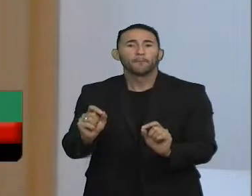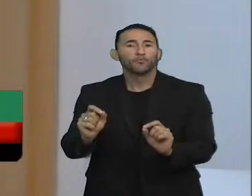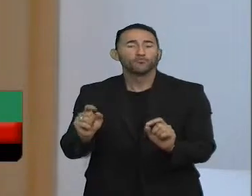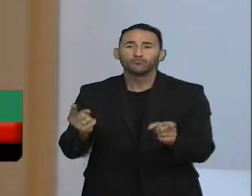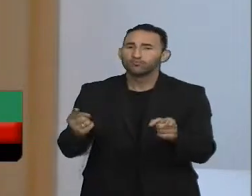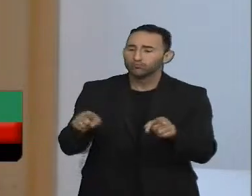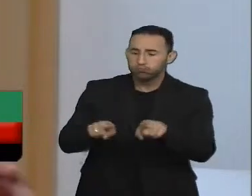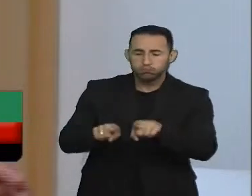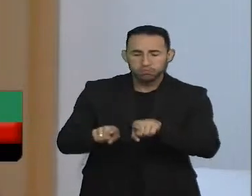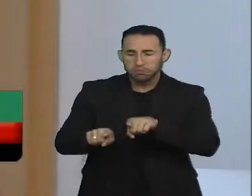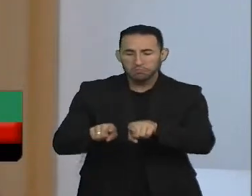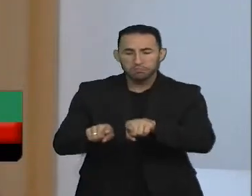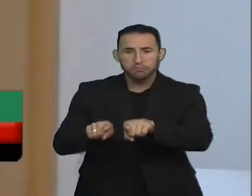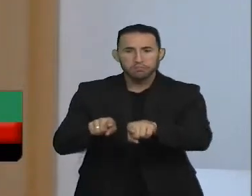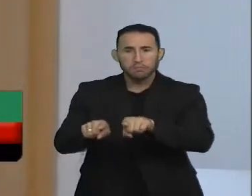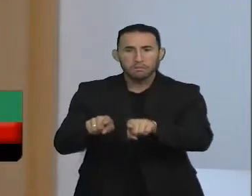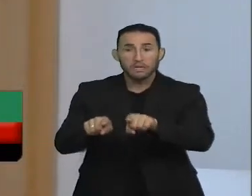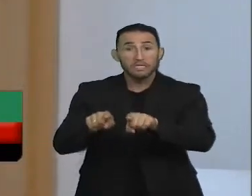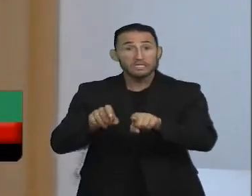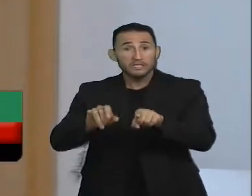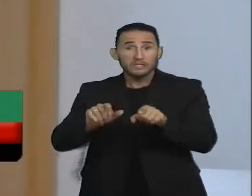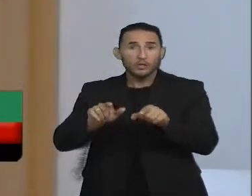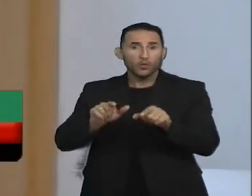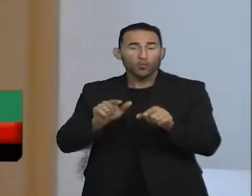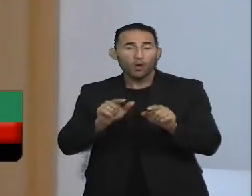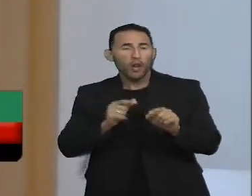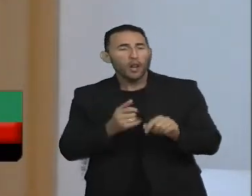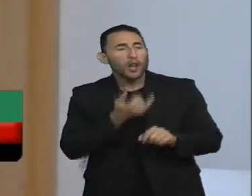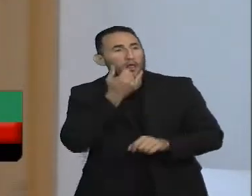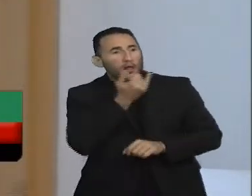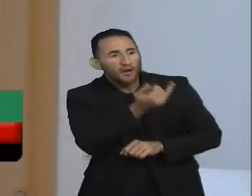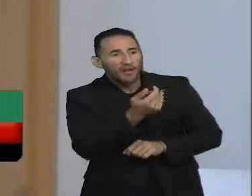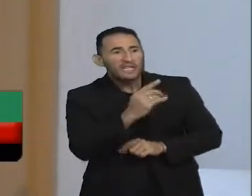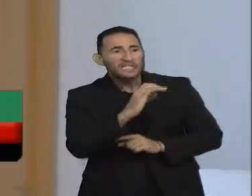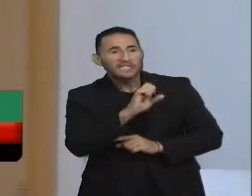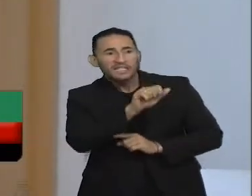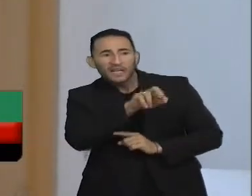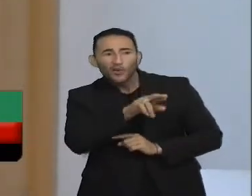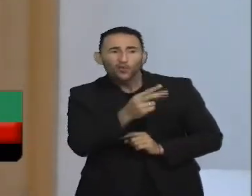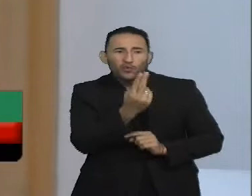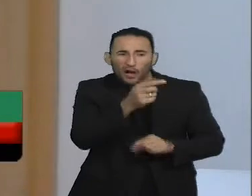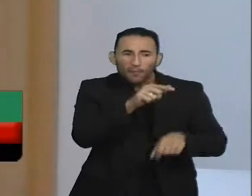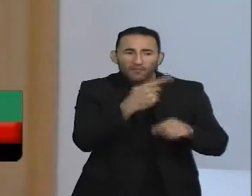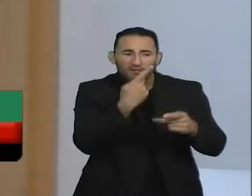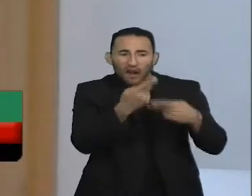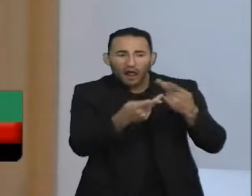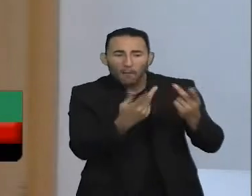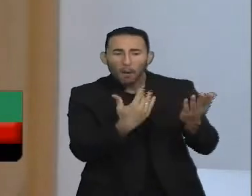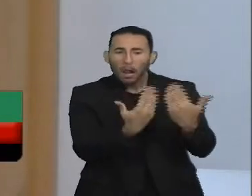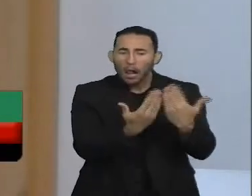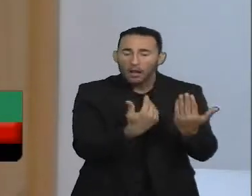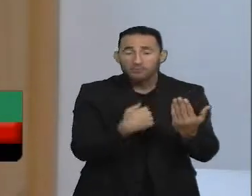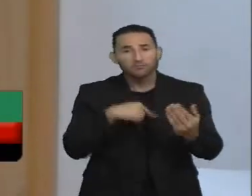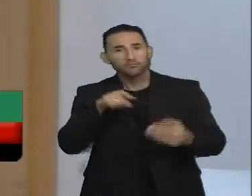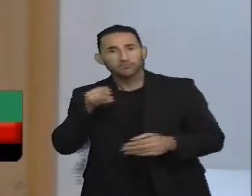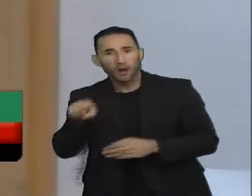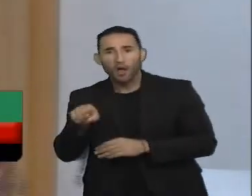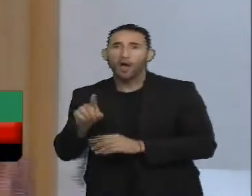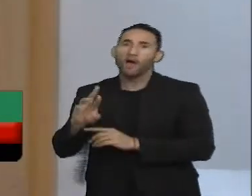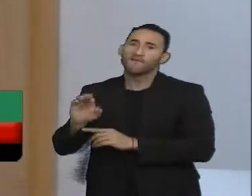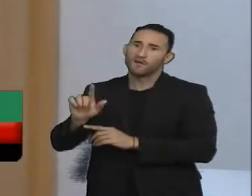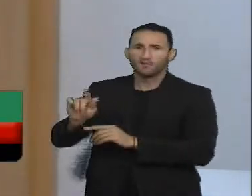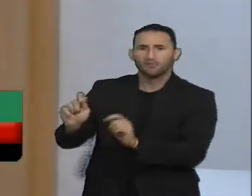lado com ele ali, quando a gente não consegue falar com o César, a gente tem essa linha direta com o Rafa. Então, em nome do César, eu